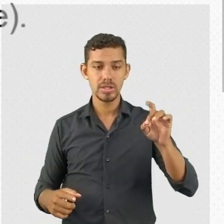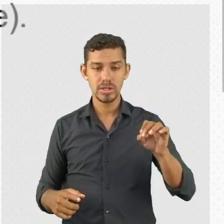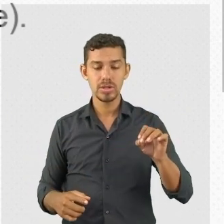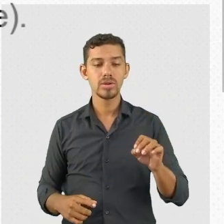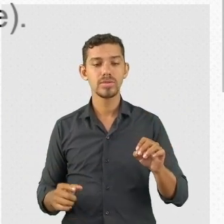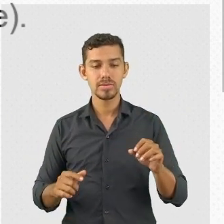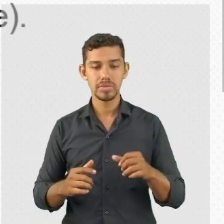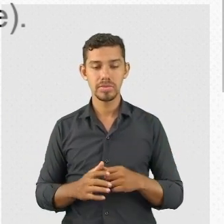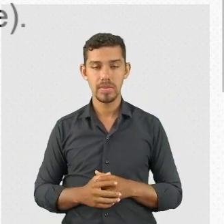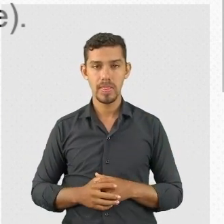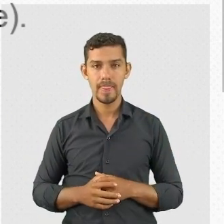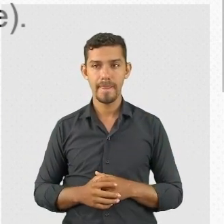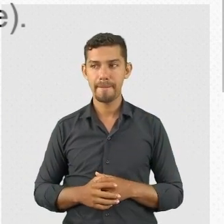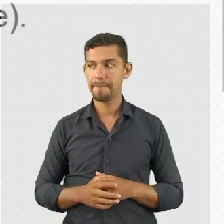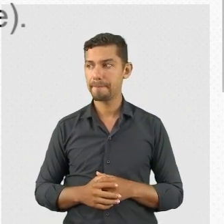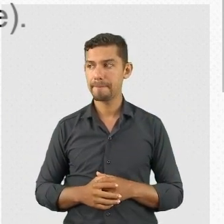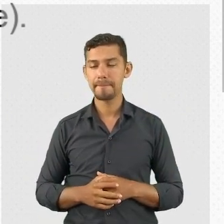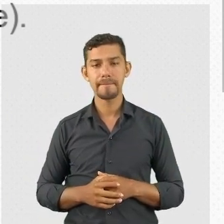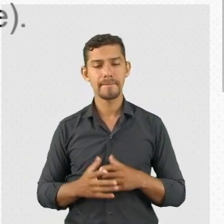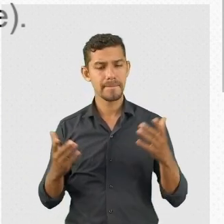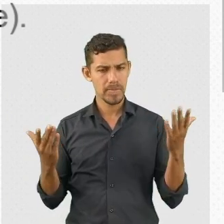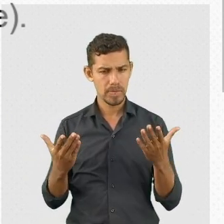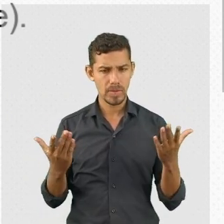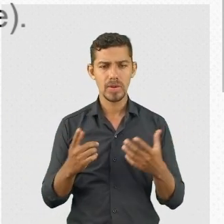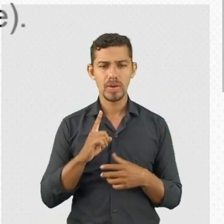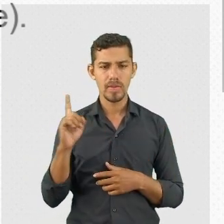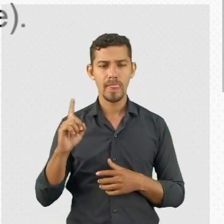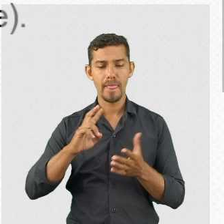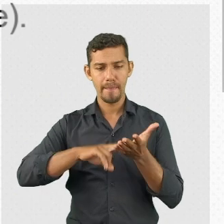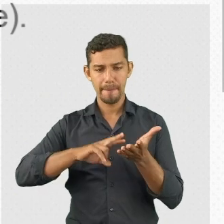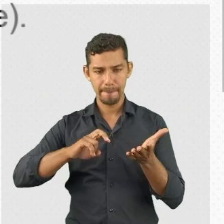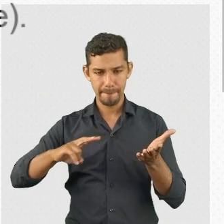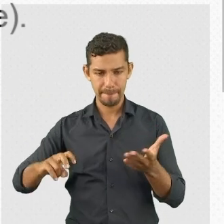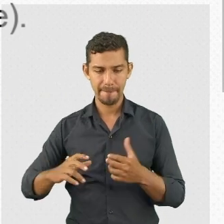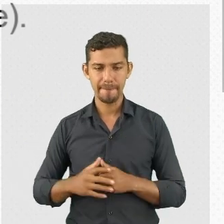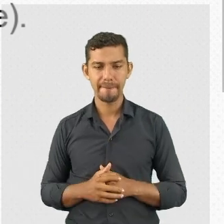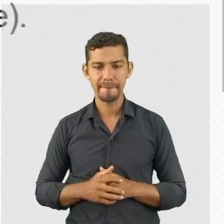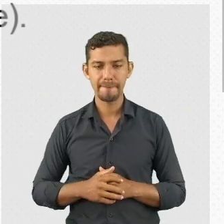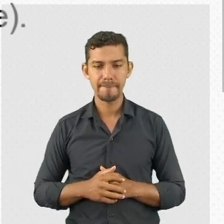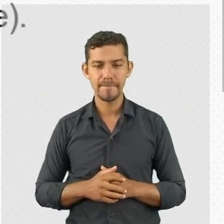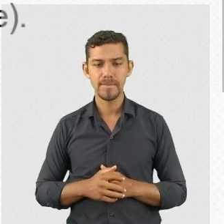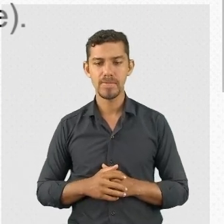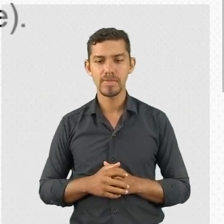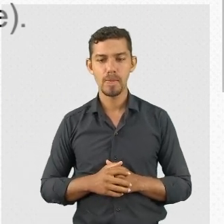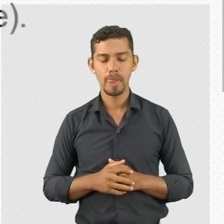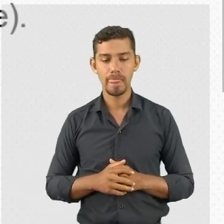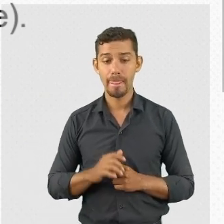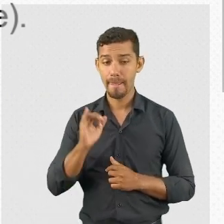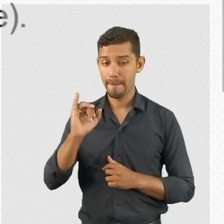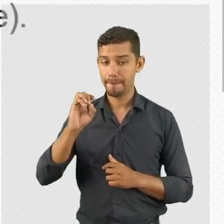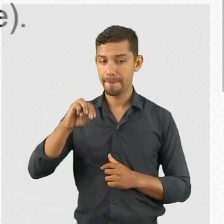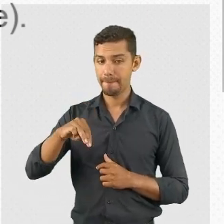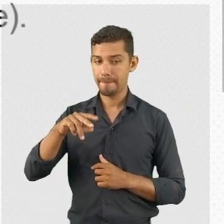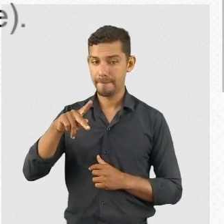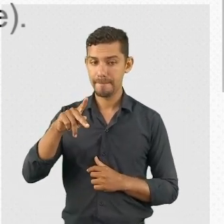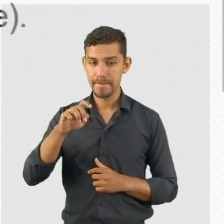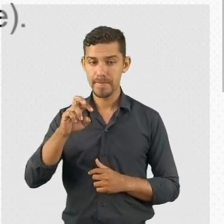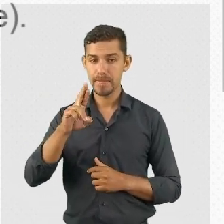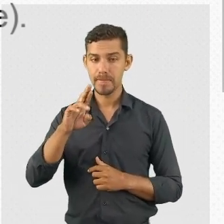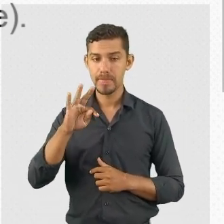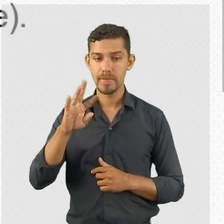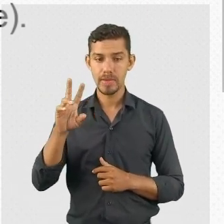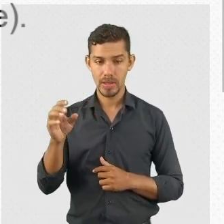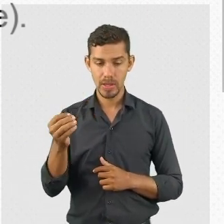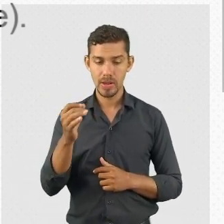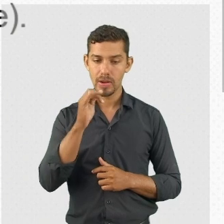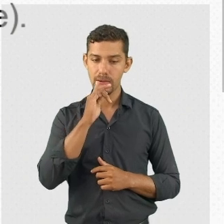mais o not. Vamos voltar agora para a questão de vocabulário, tá bom? O imperativo, o comando, é um verbo.